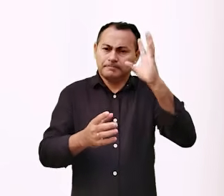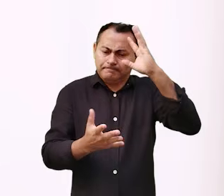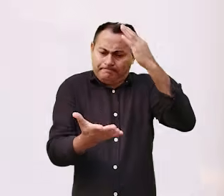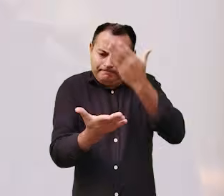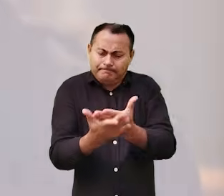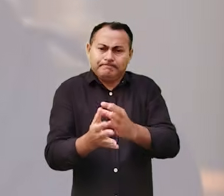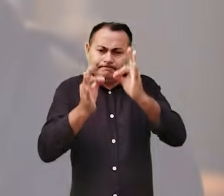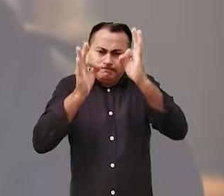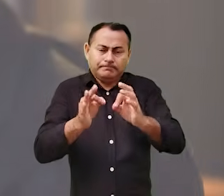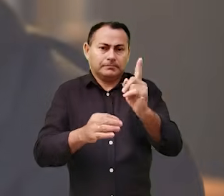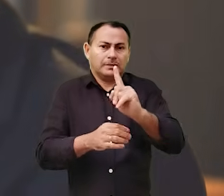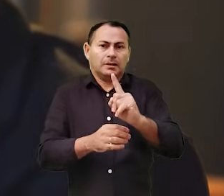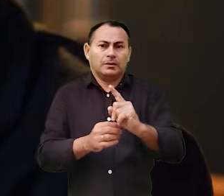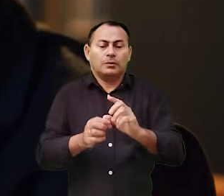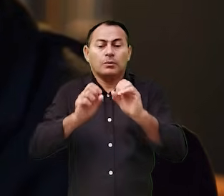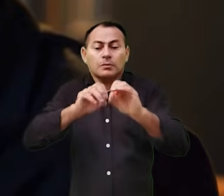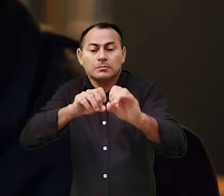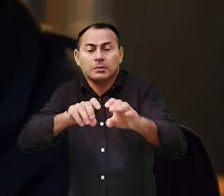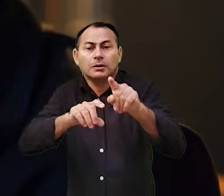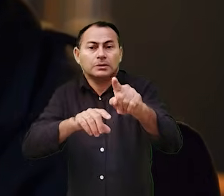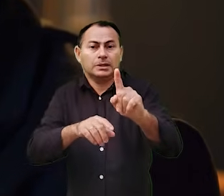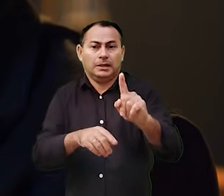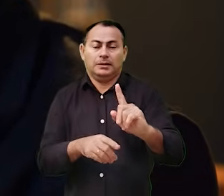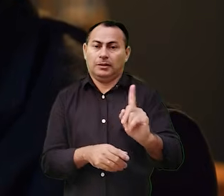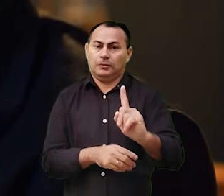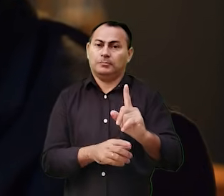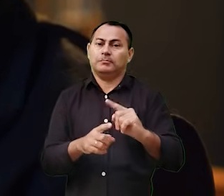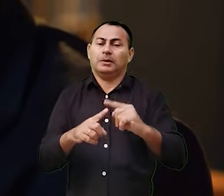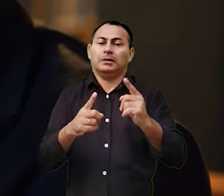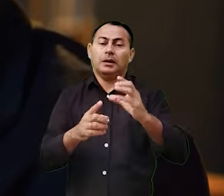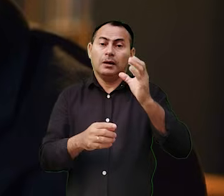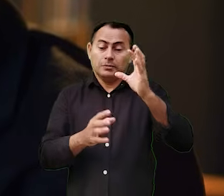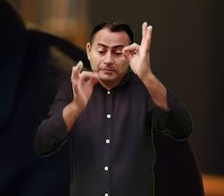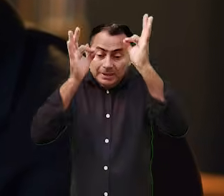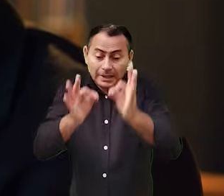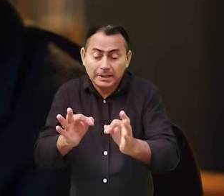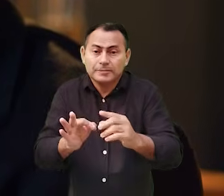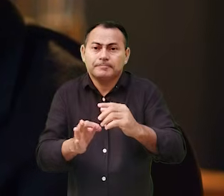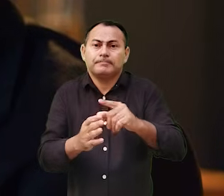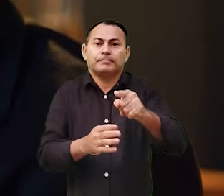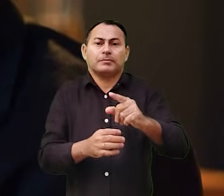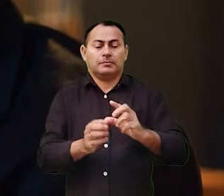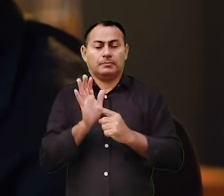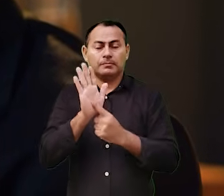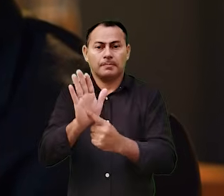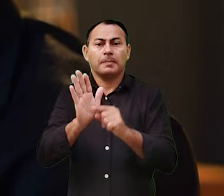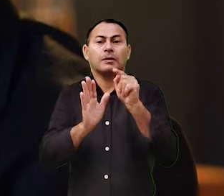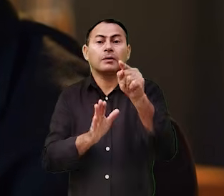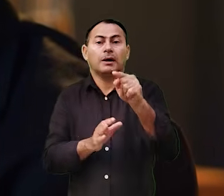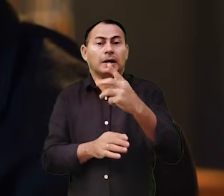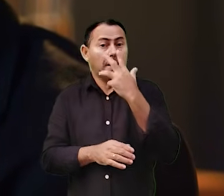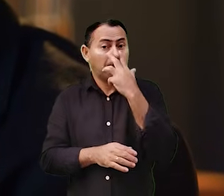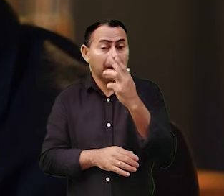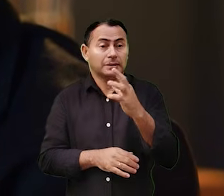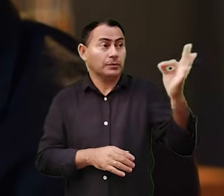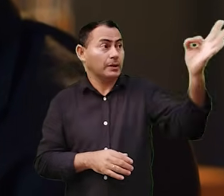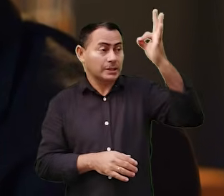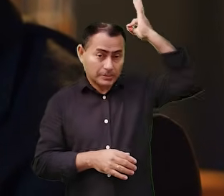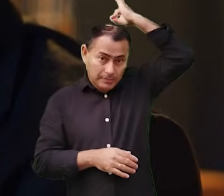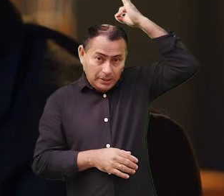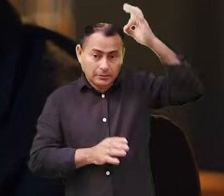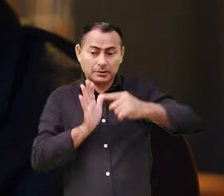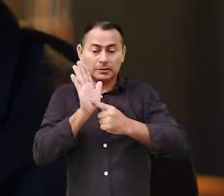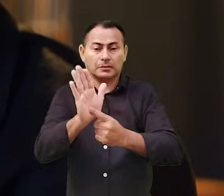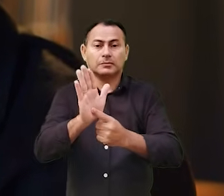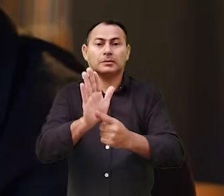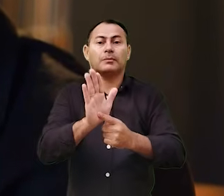A convicção não é uma questão do que ensinaram para você. A convicção é o resultado daquilo que você acha que o Espírito